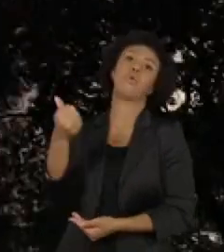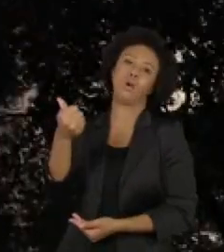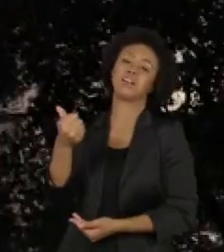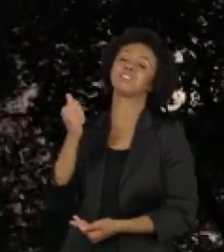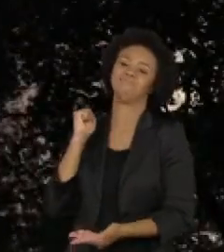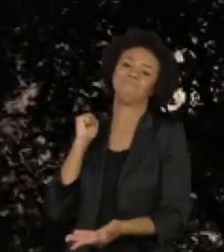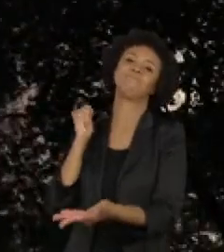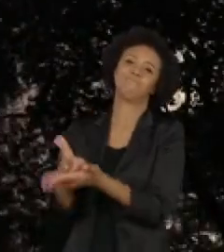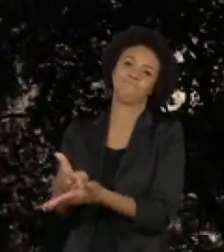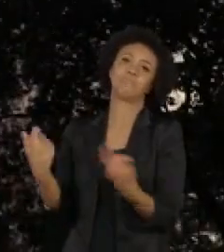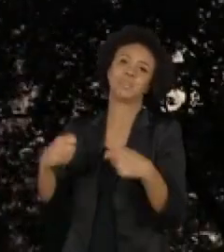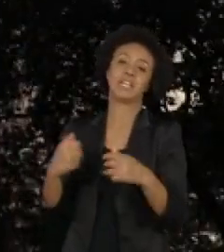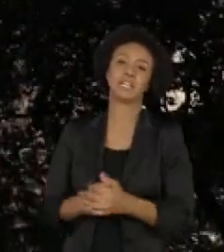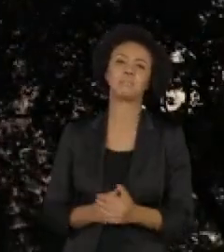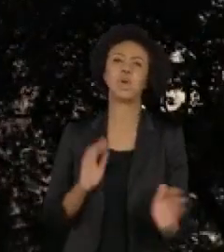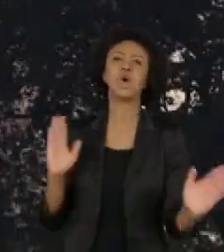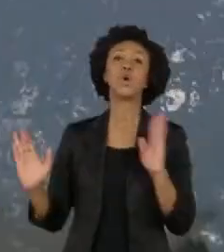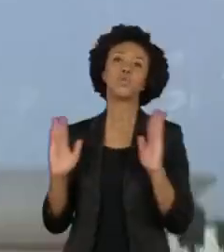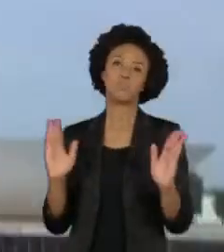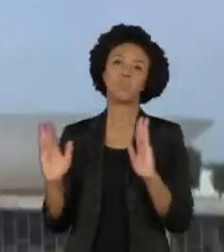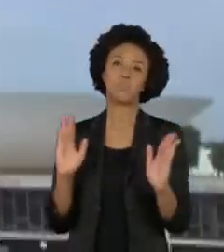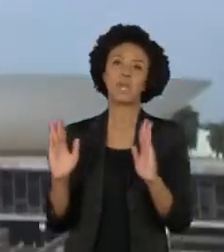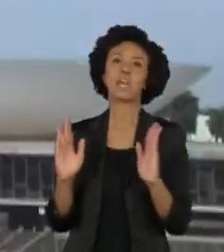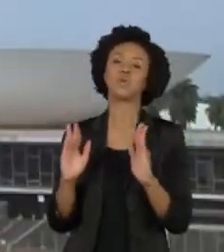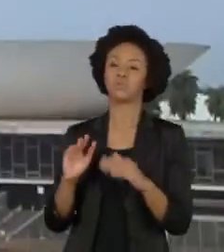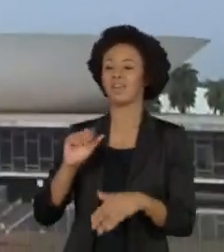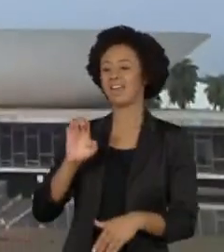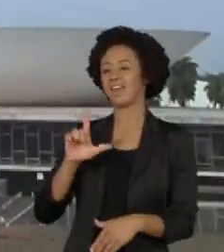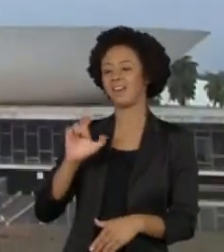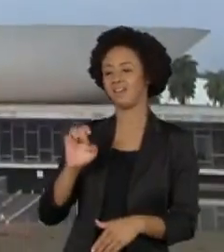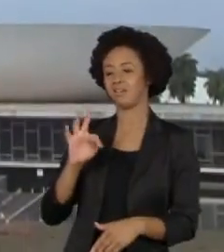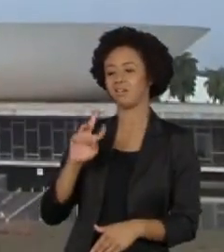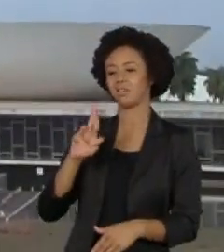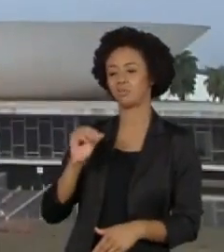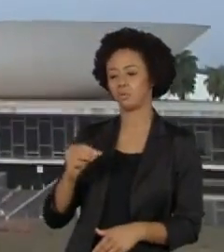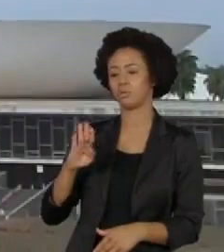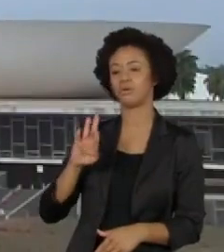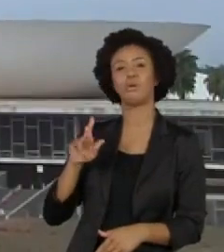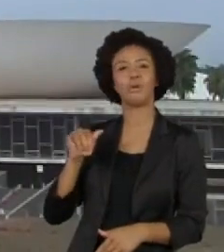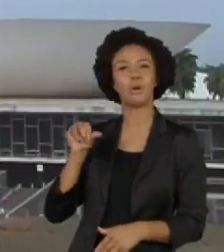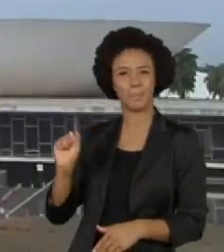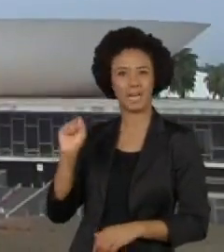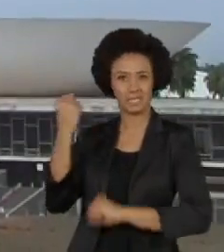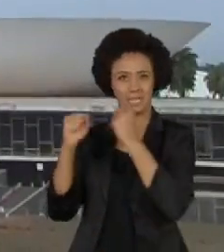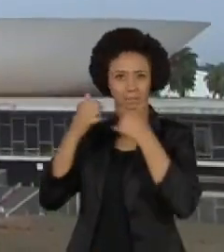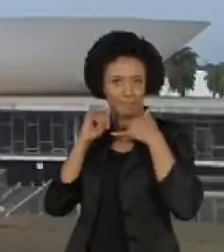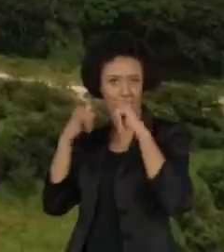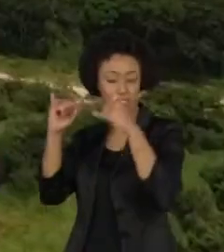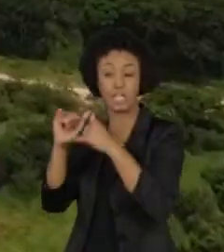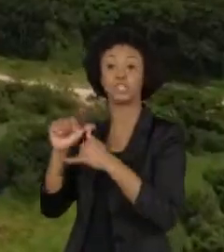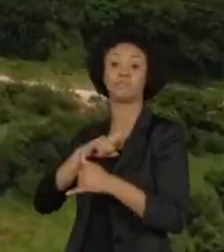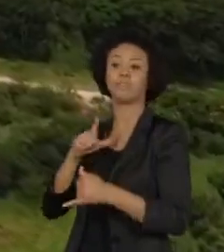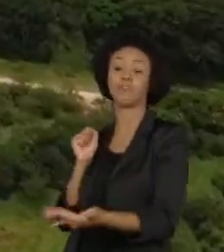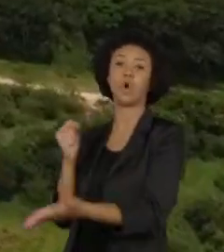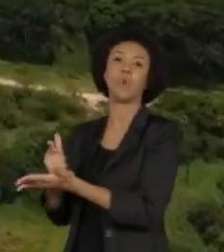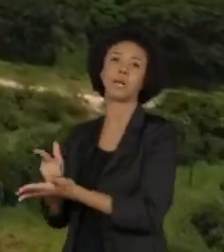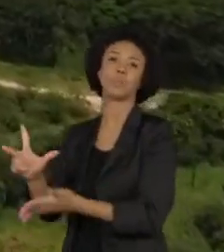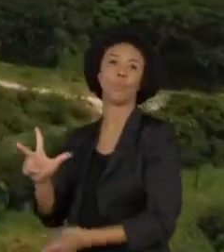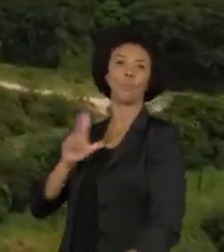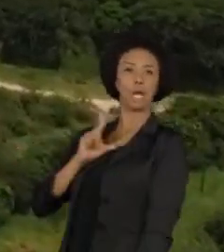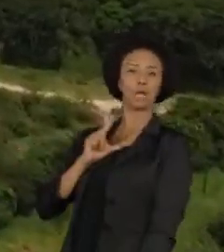a tramitação da privatização da Eletrobras, os parlamentares incluíram no projeto a obrigatoriedade de se